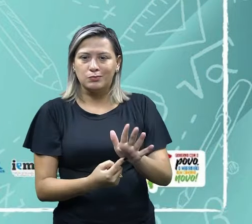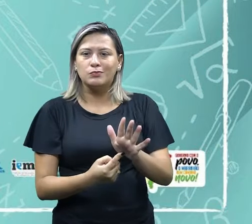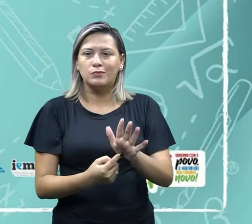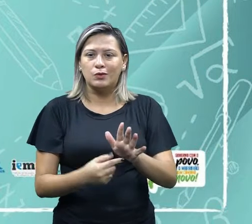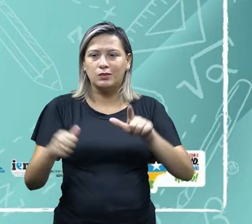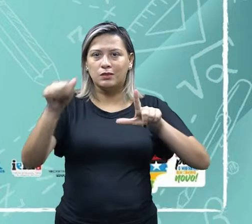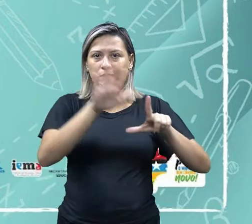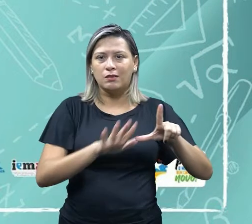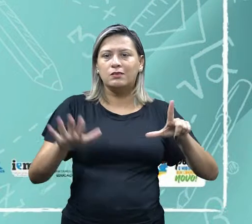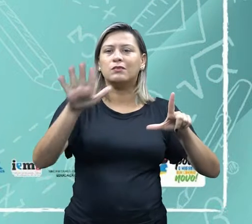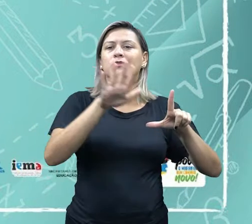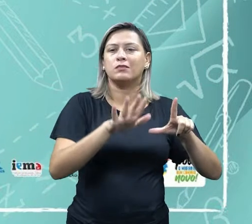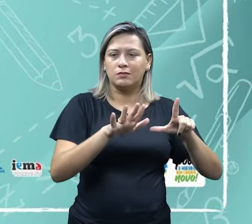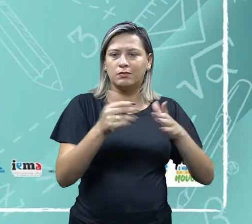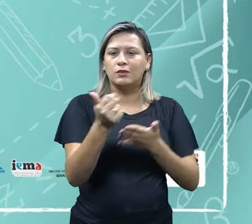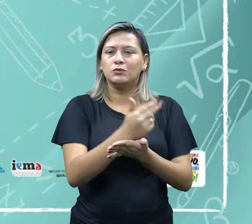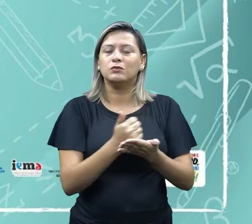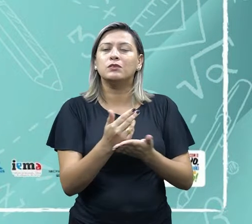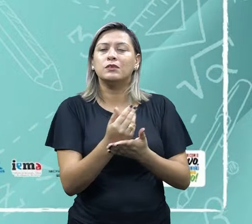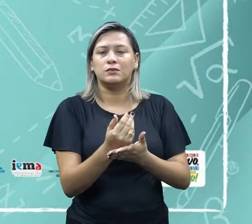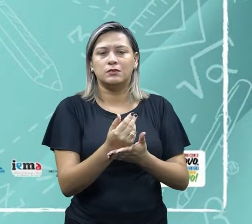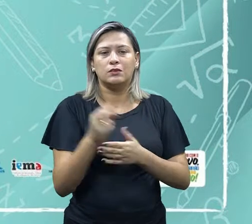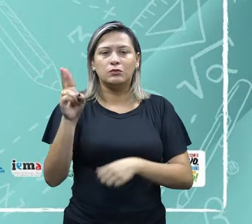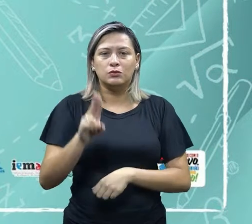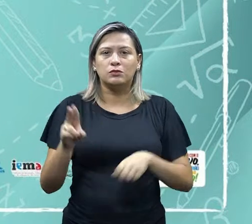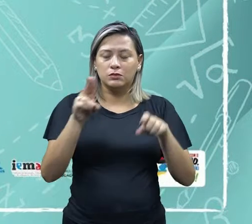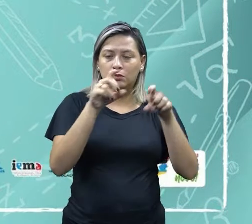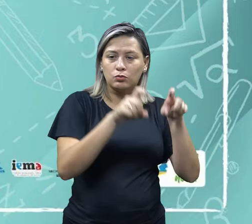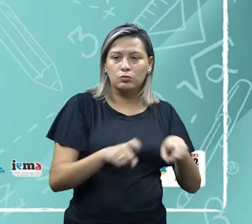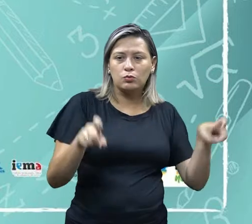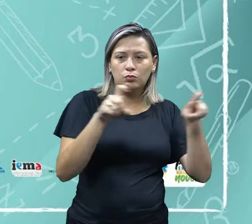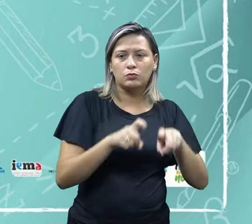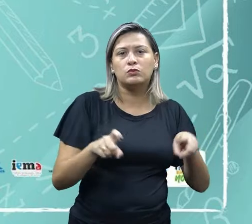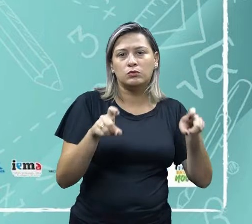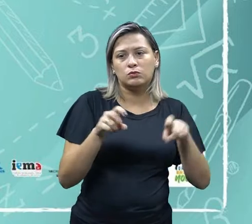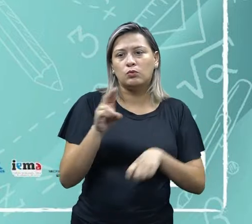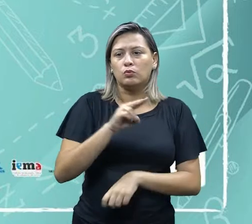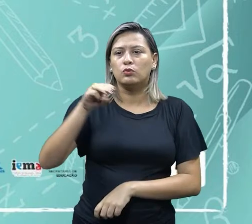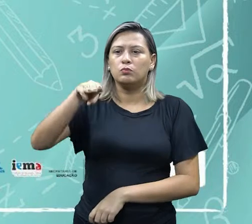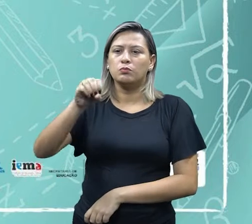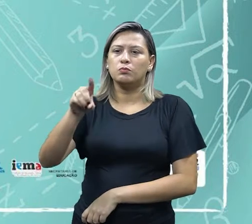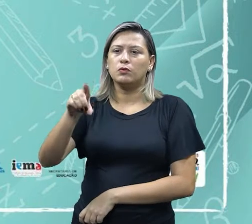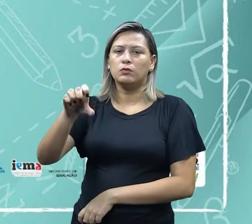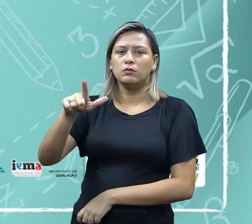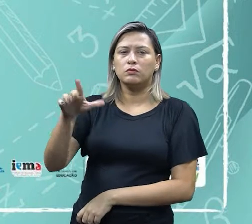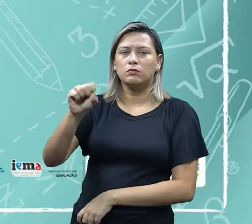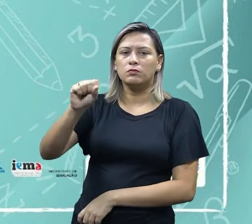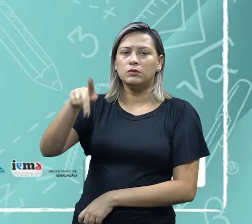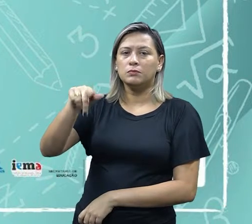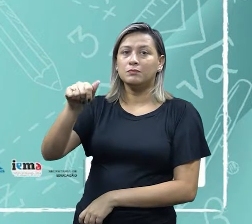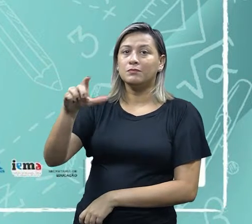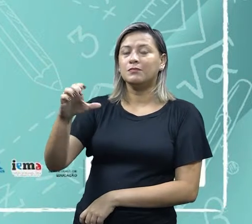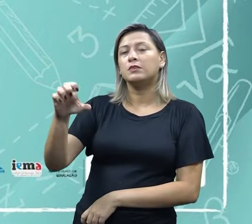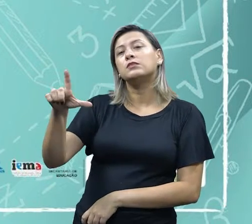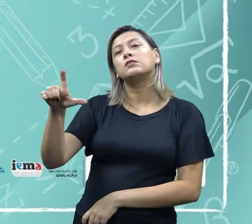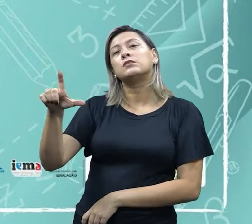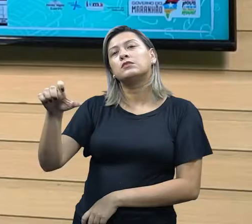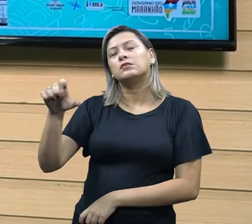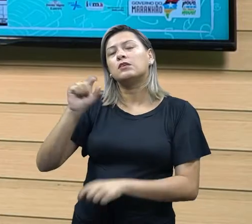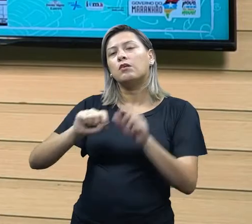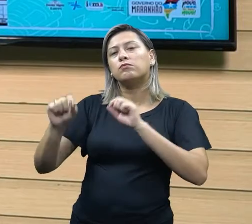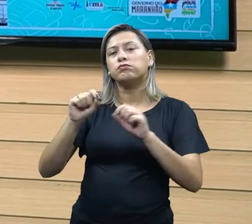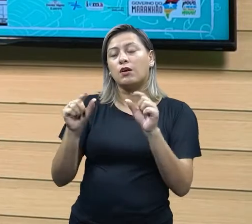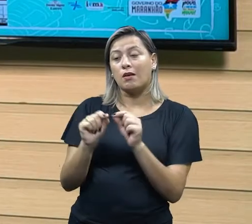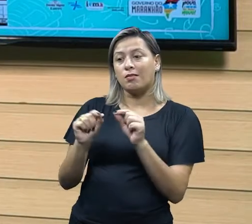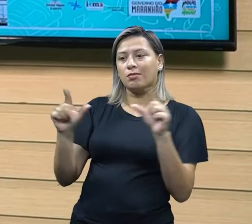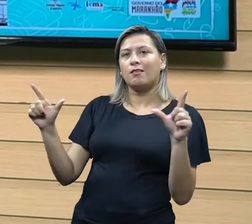da interface do AutoCAD no Model Space. O Model Space, como vocês podem ver aqui, é a primeira tela que vai abrir.